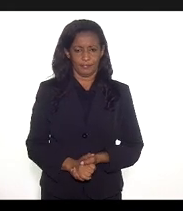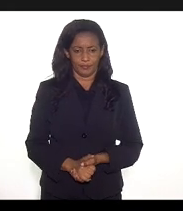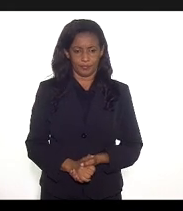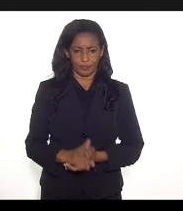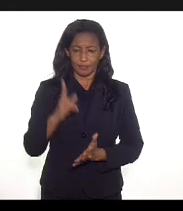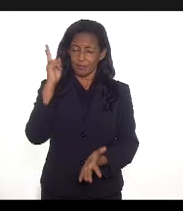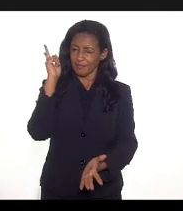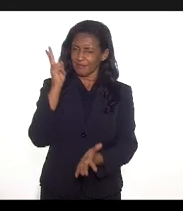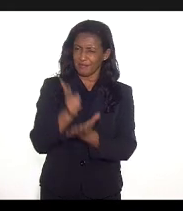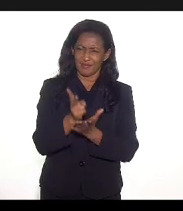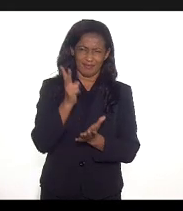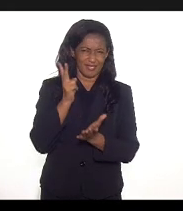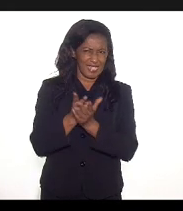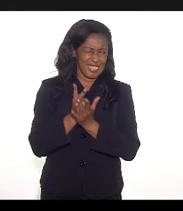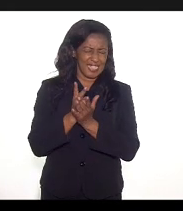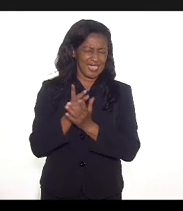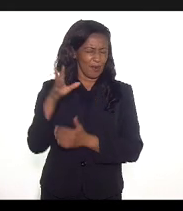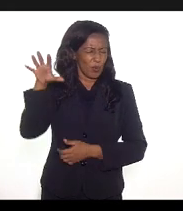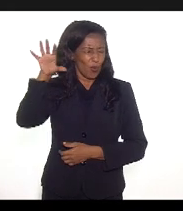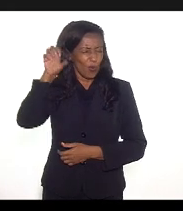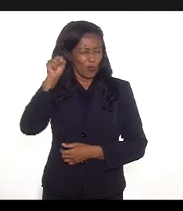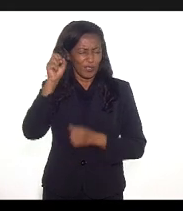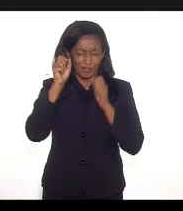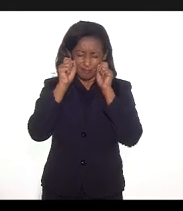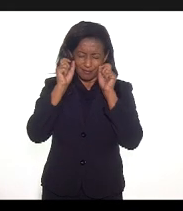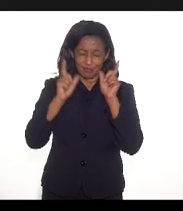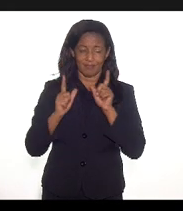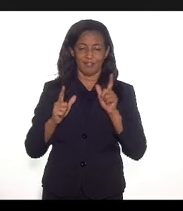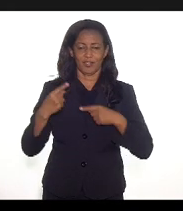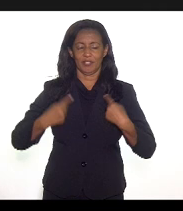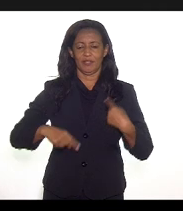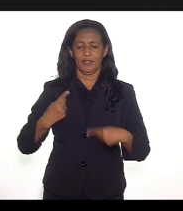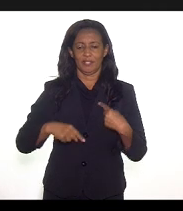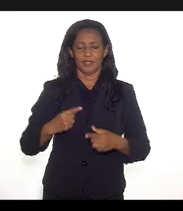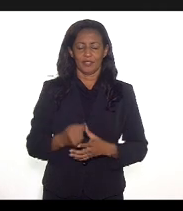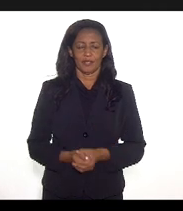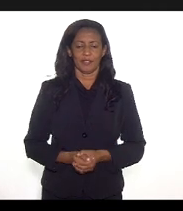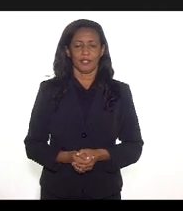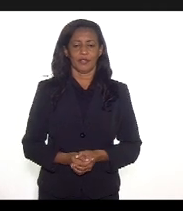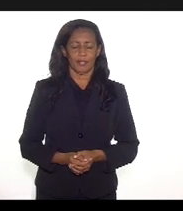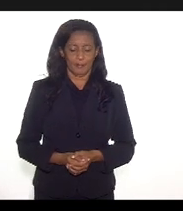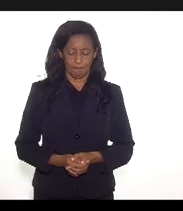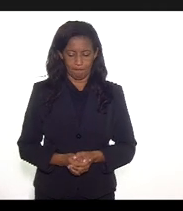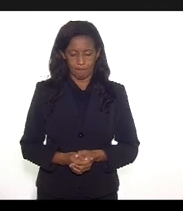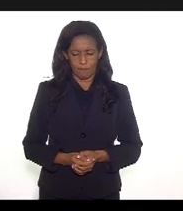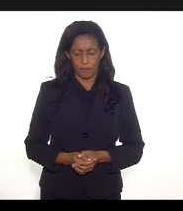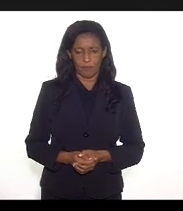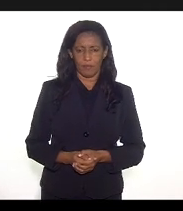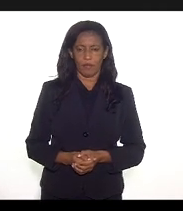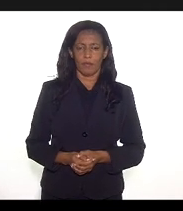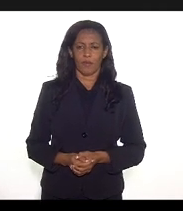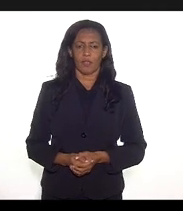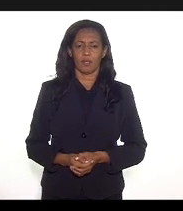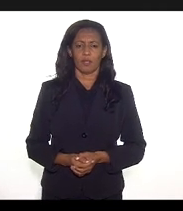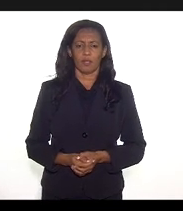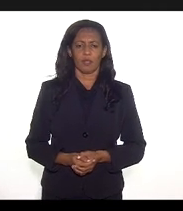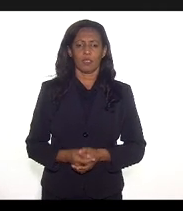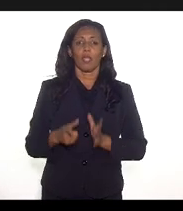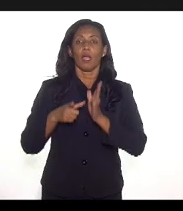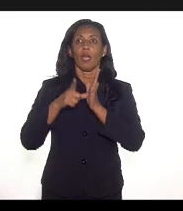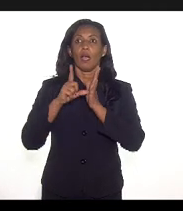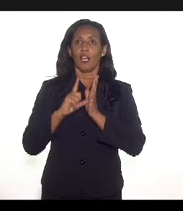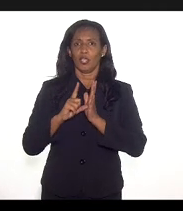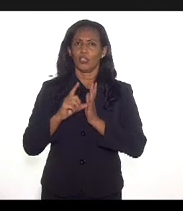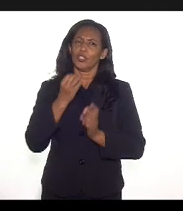Sempre presente e ouvindo atentamente os debates. Luiz, eu acho que esse debate, aliás, antes de mais nada, bom